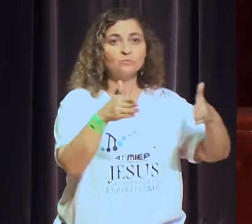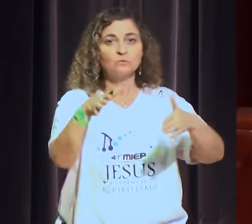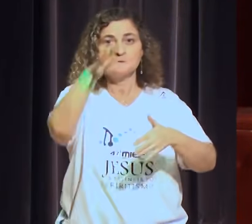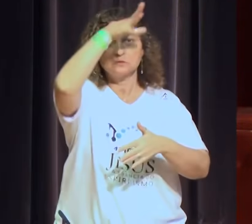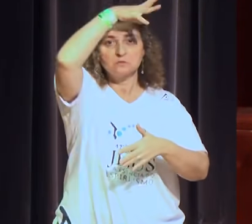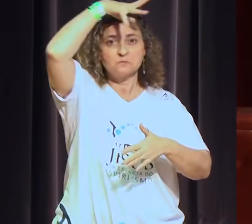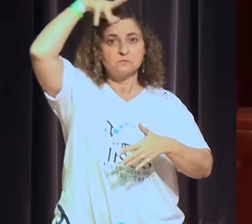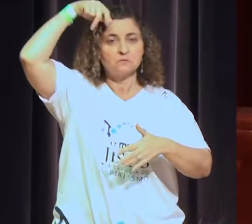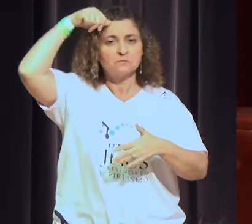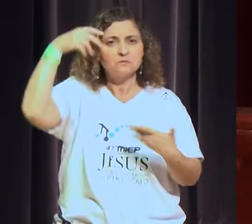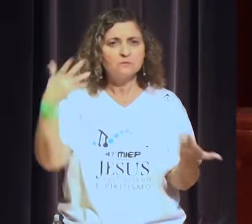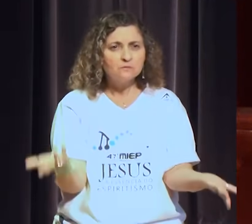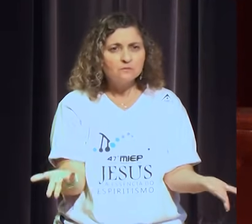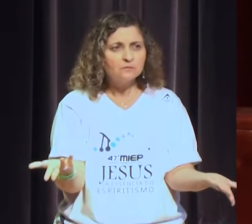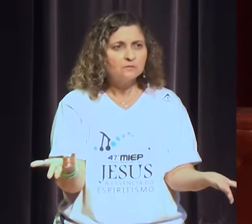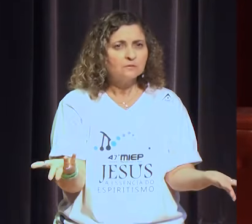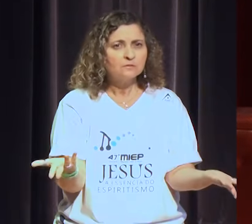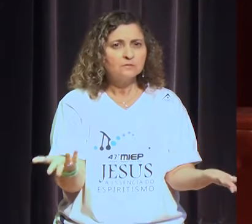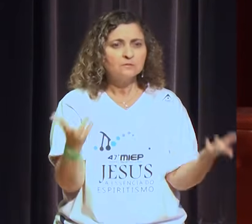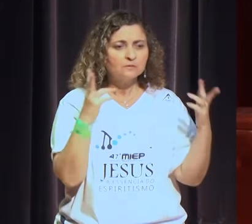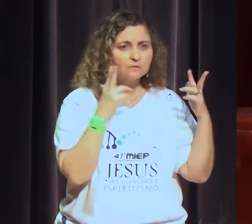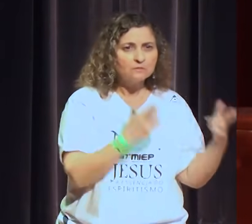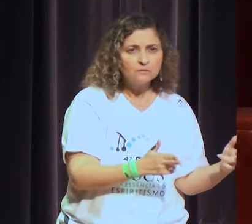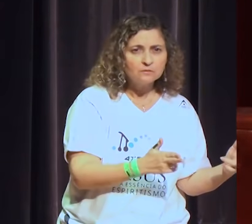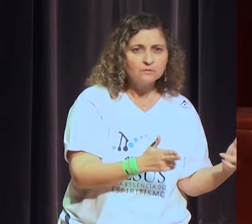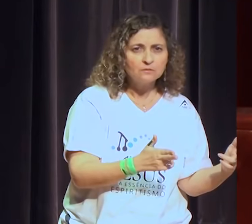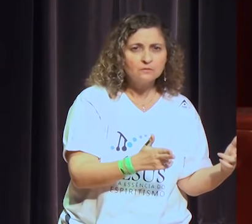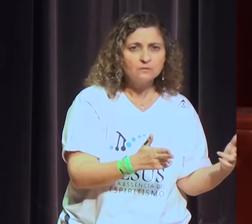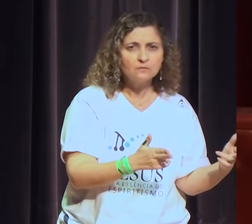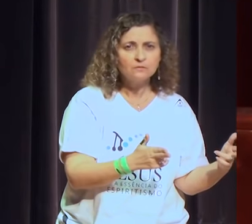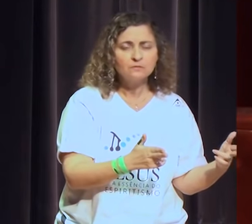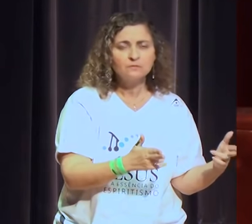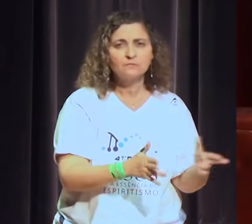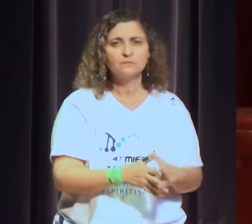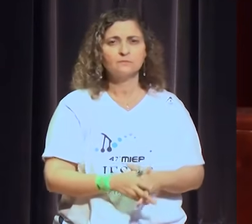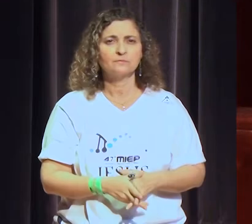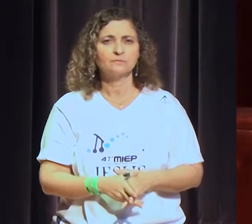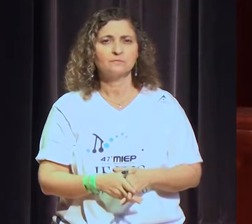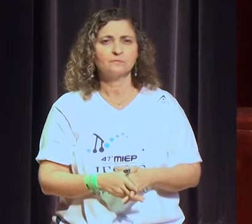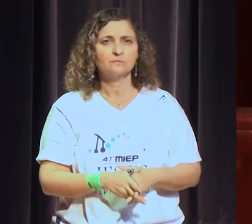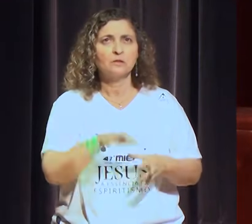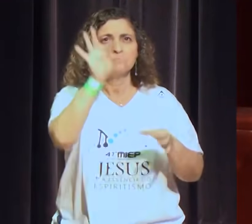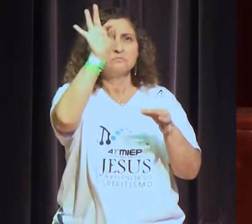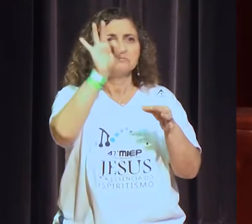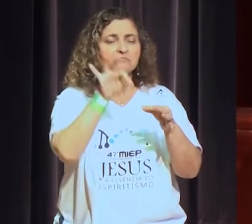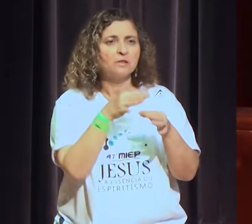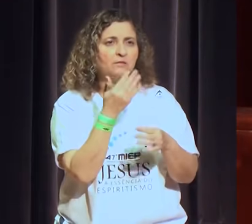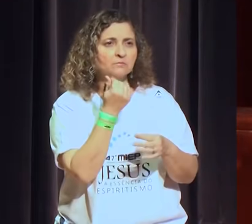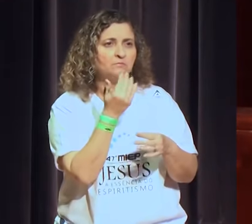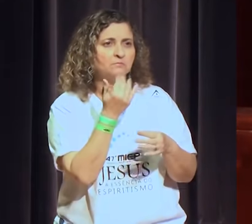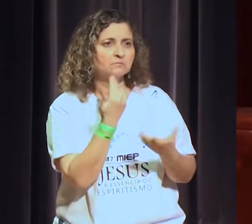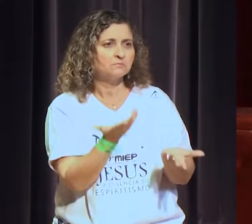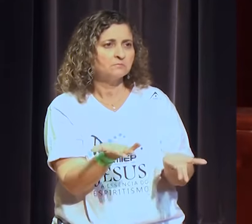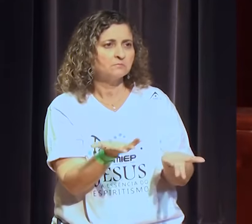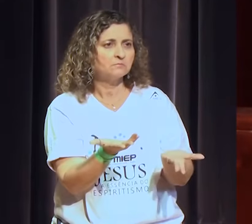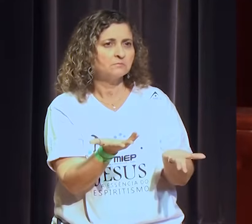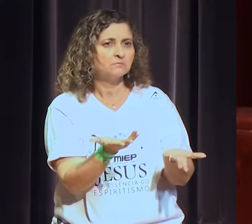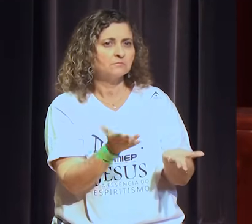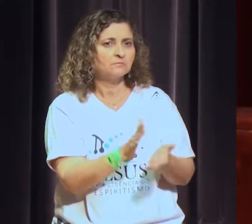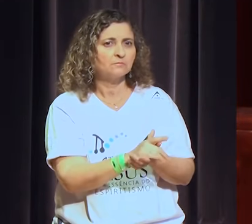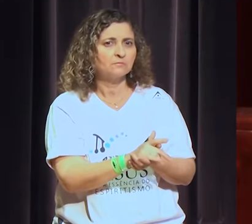perto do Rio Amazonas, que come filhote, açaí,